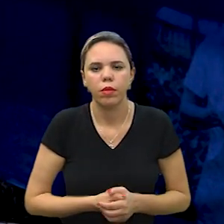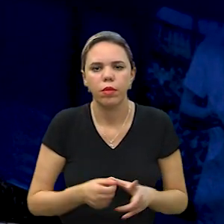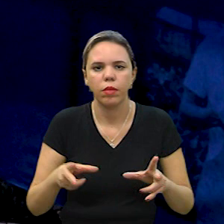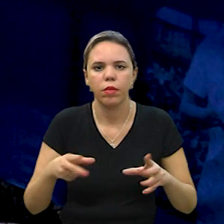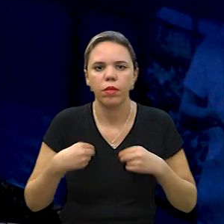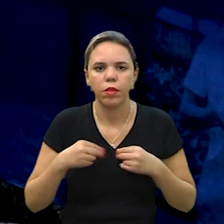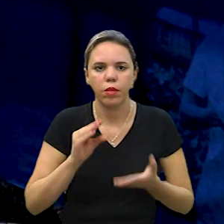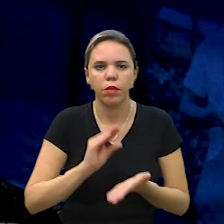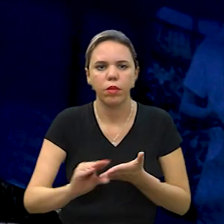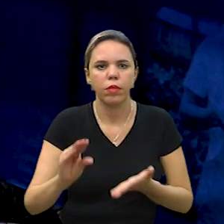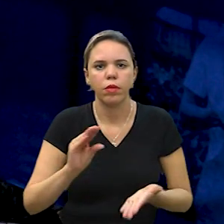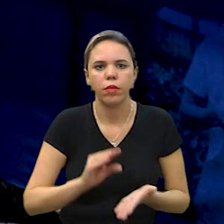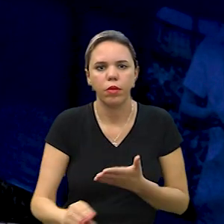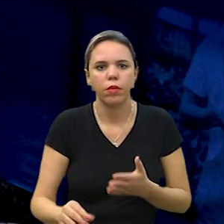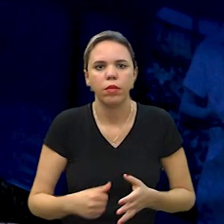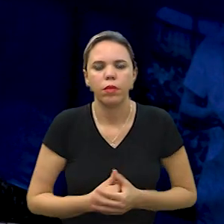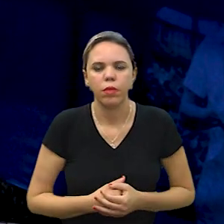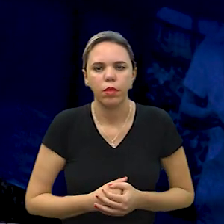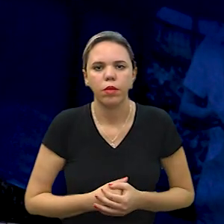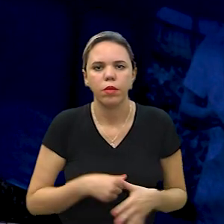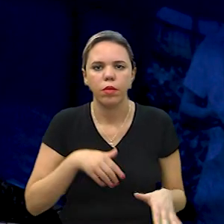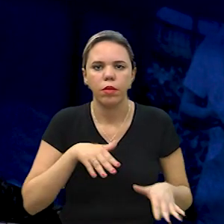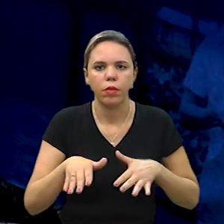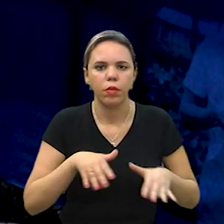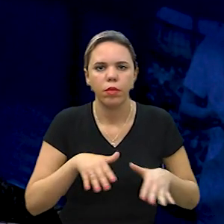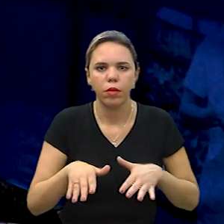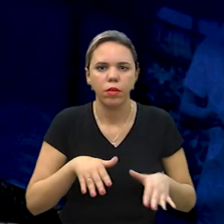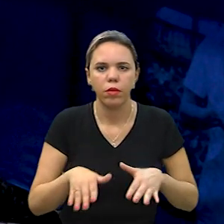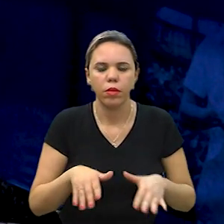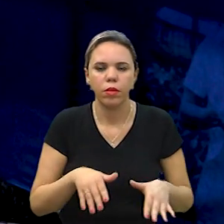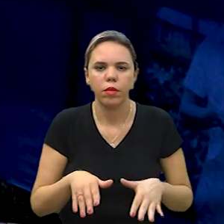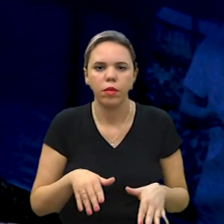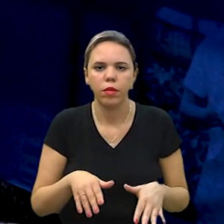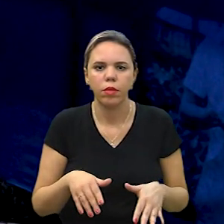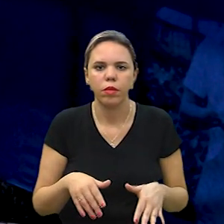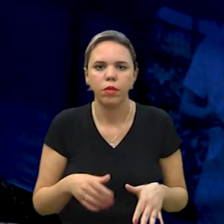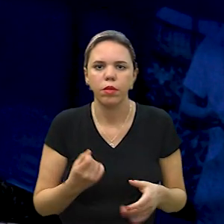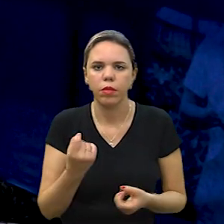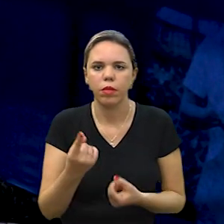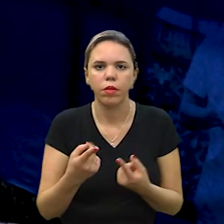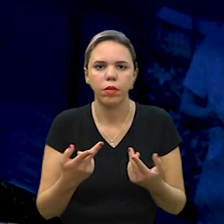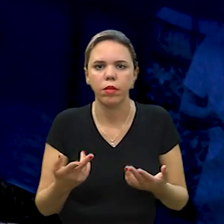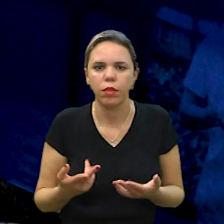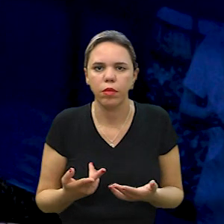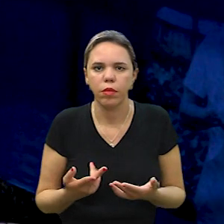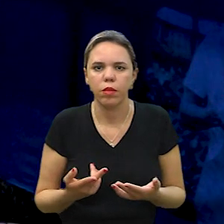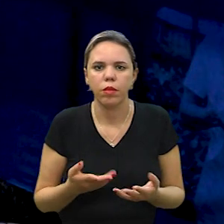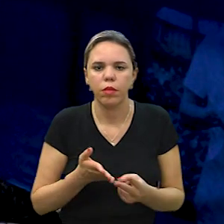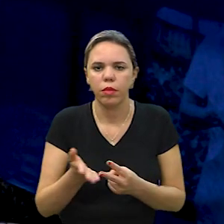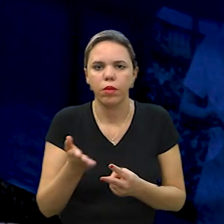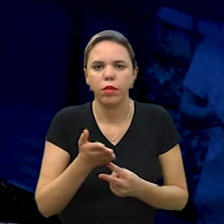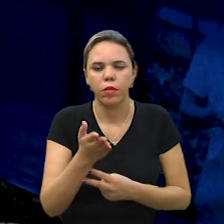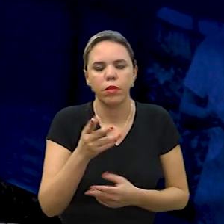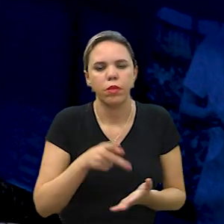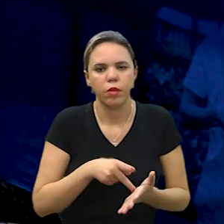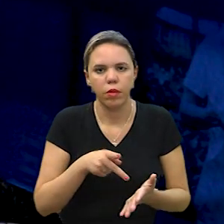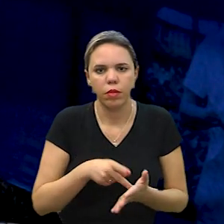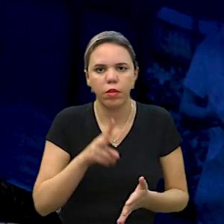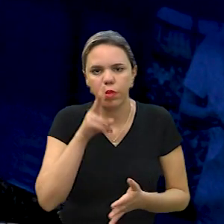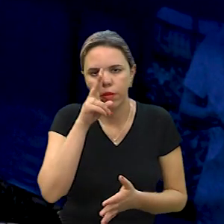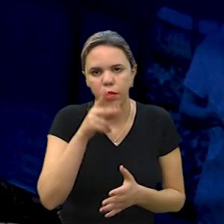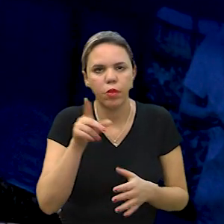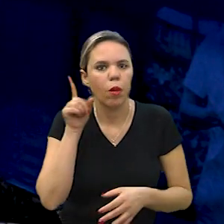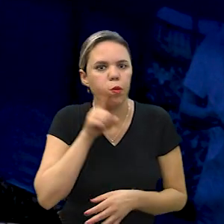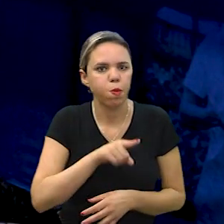que merece investimento, não é? O movimento Black Money é uma dessas vertentes. Ele, na verdade, é